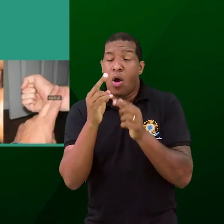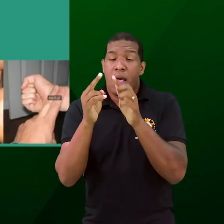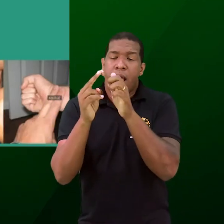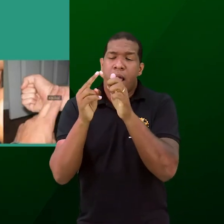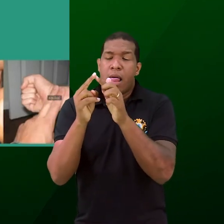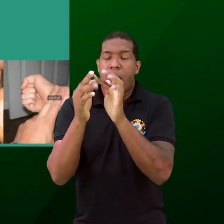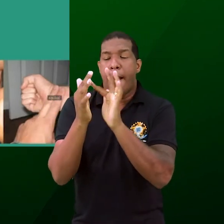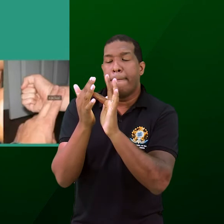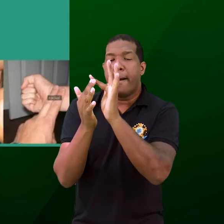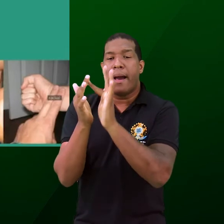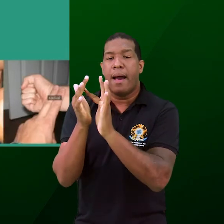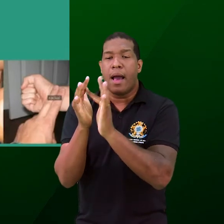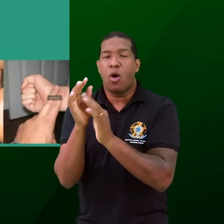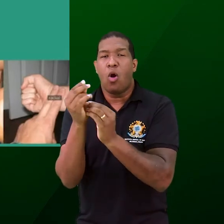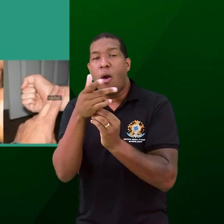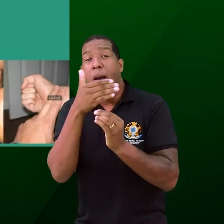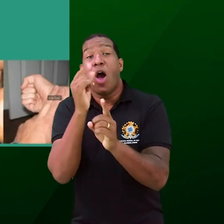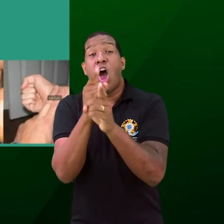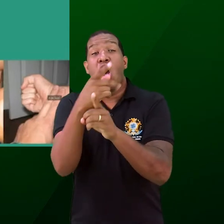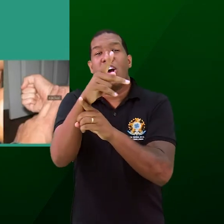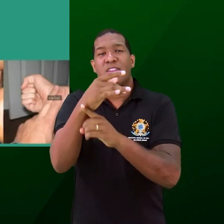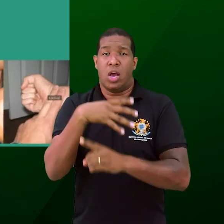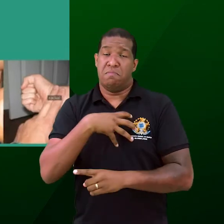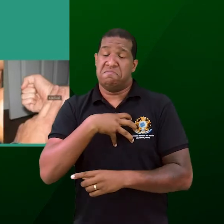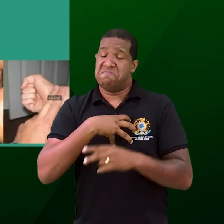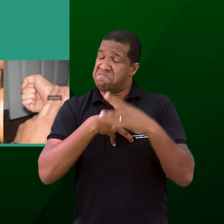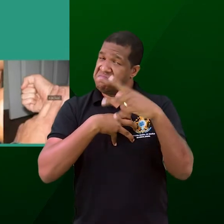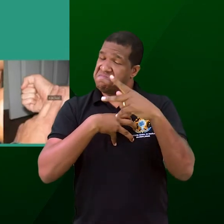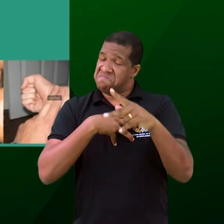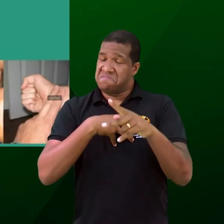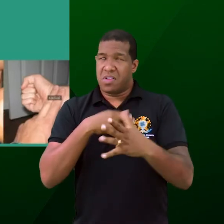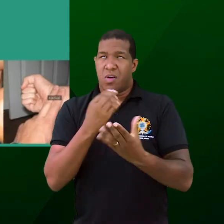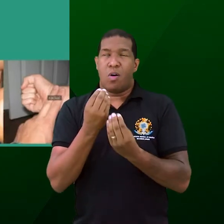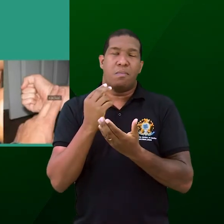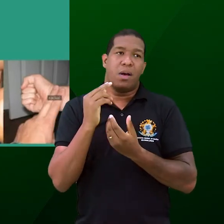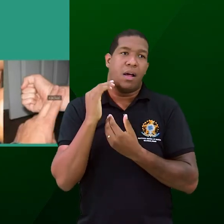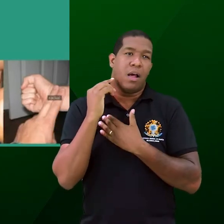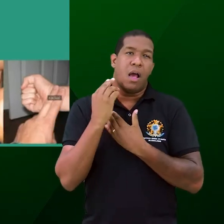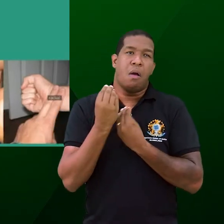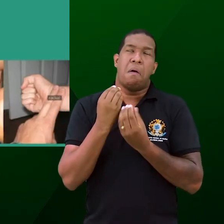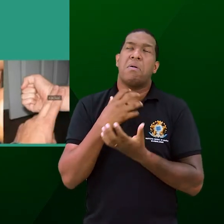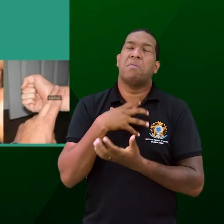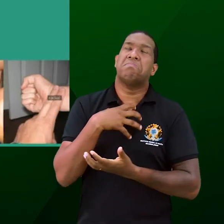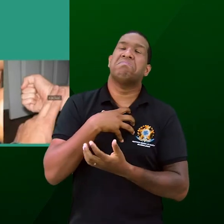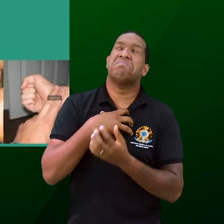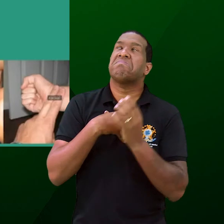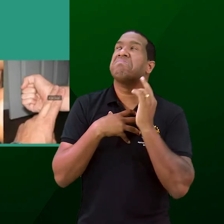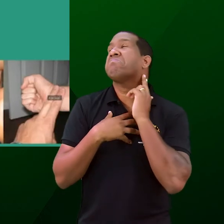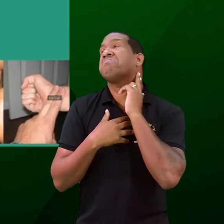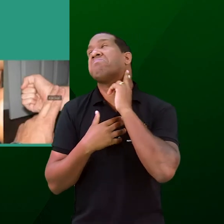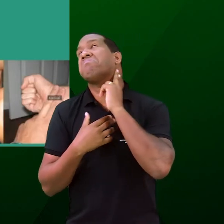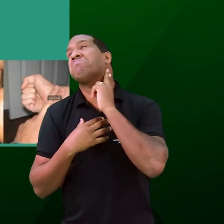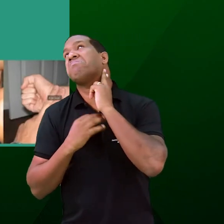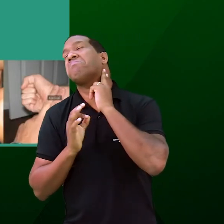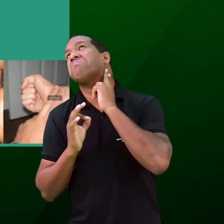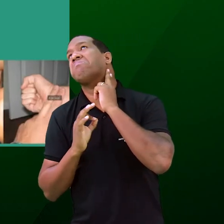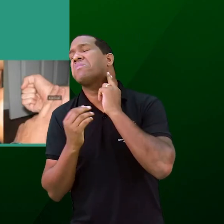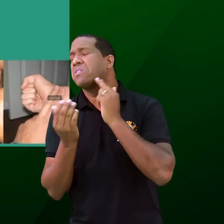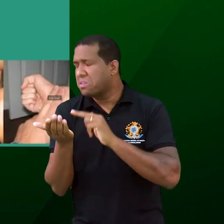Ela não vai ser tão utilizada aqui para corrida. Agora, o que nos interessa na corrida é a gente saber a máxima nossa. Até